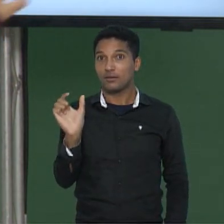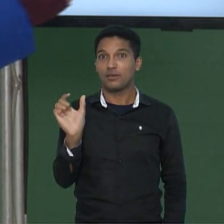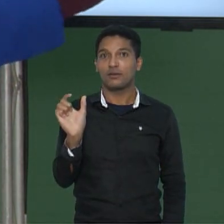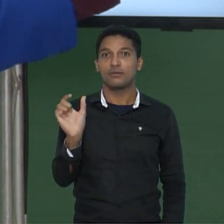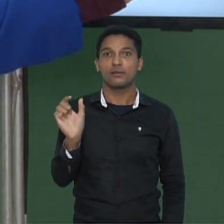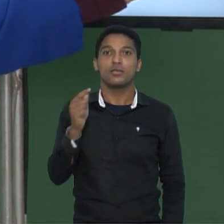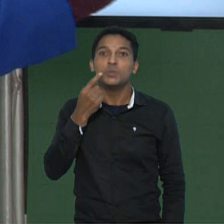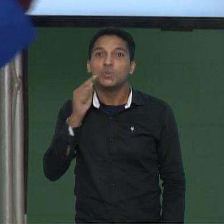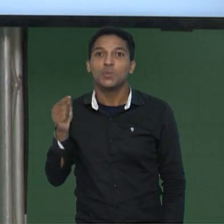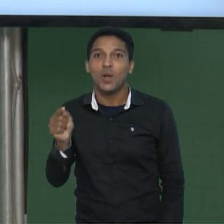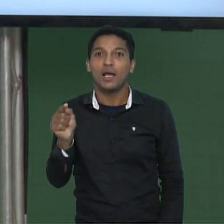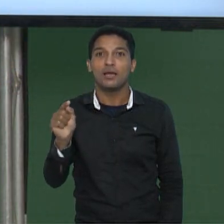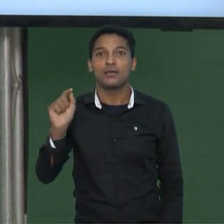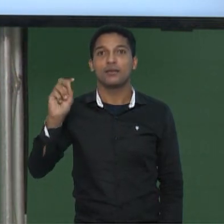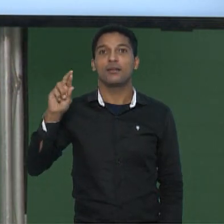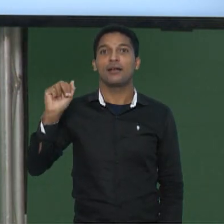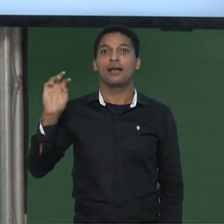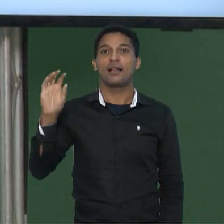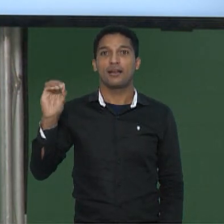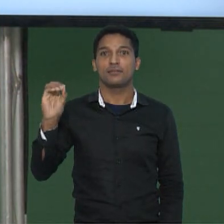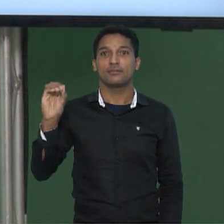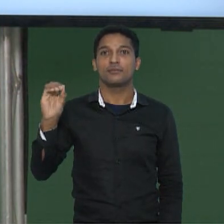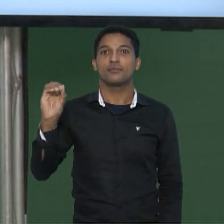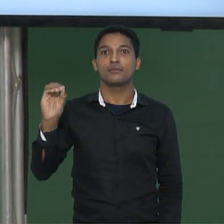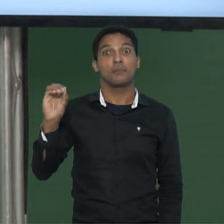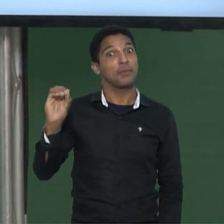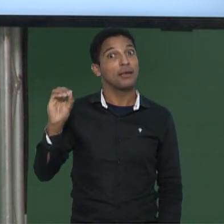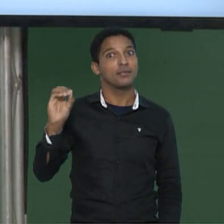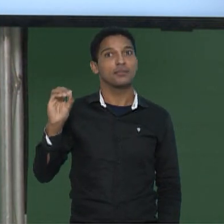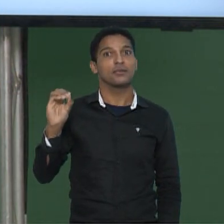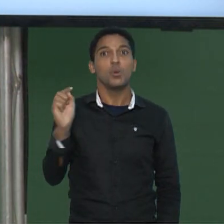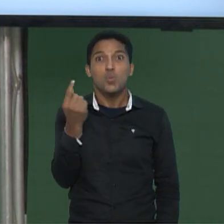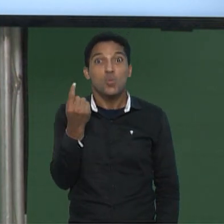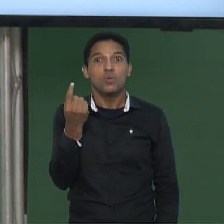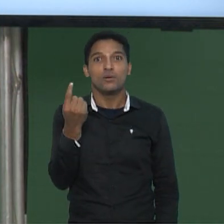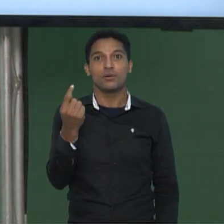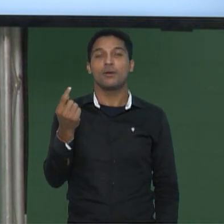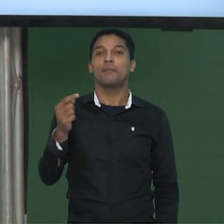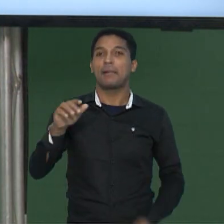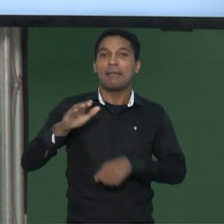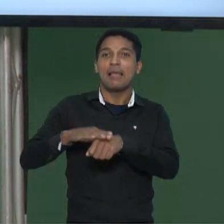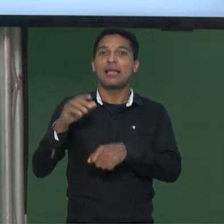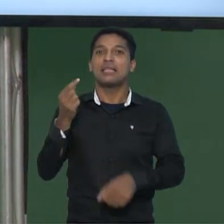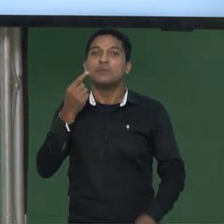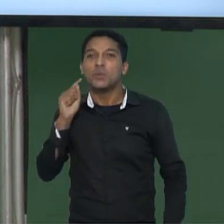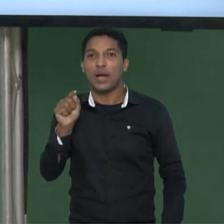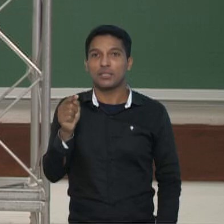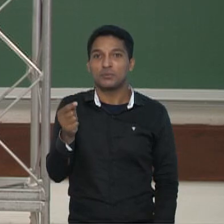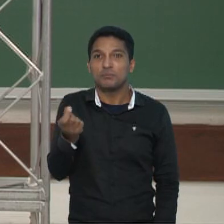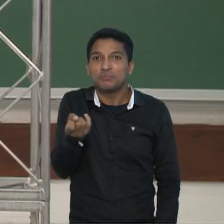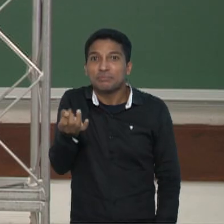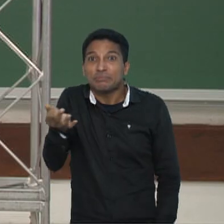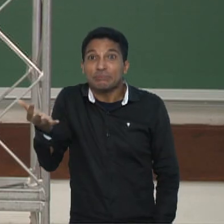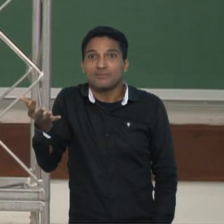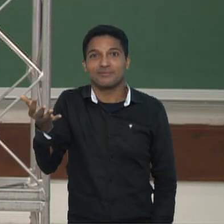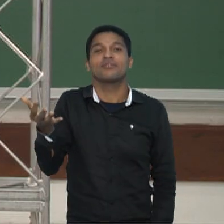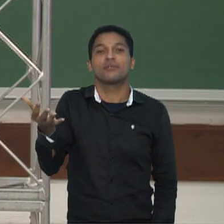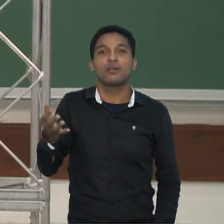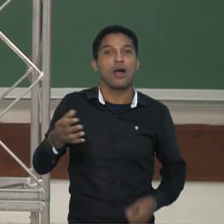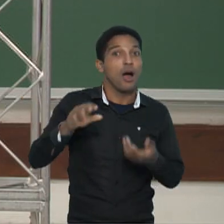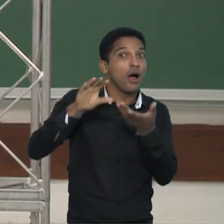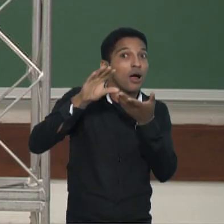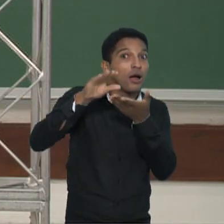rato, mais ratos, mais de um. Então, escreva lá no seu